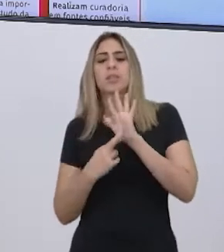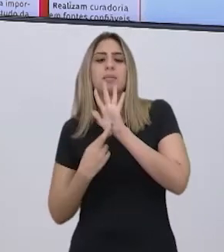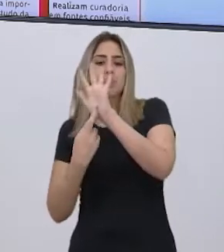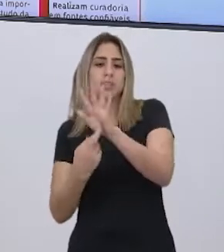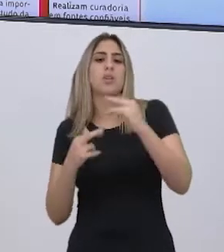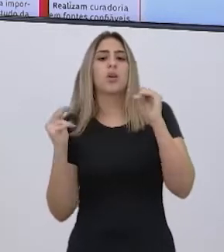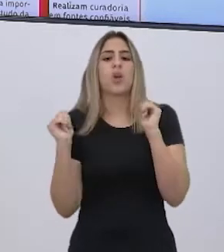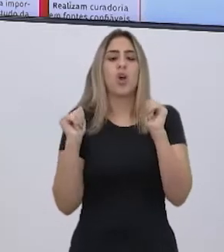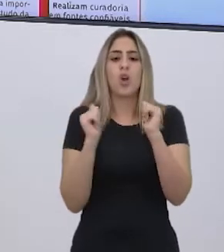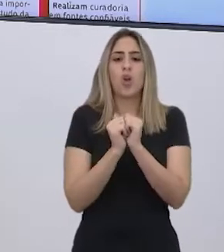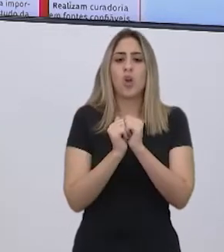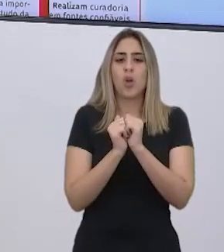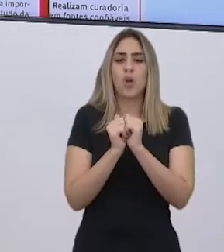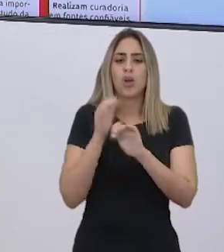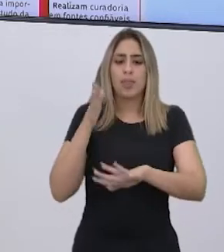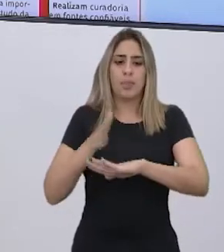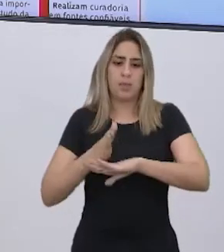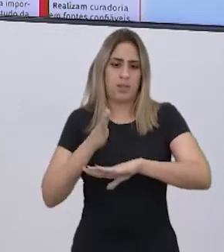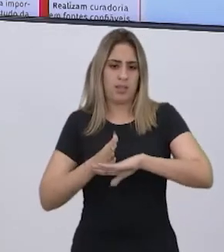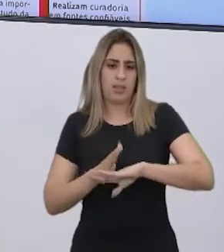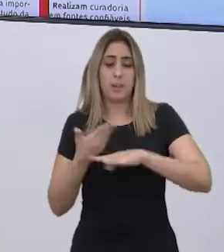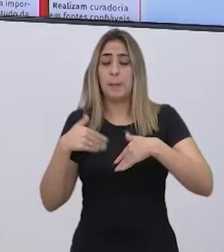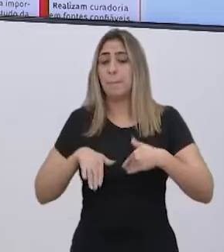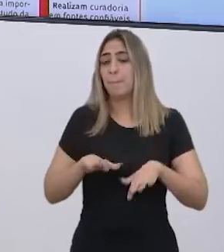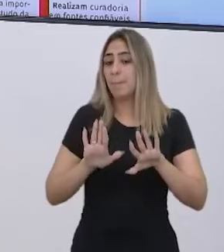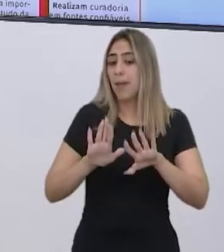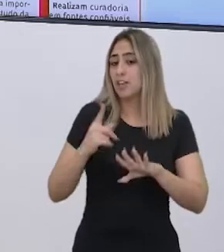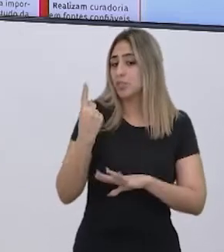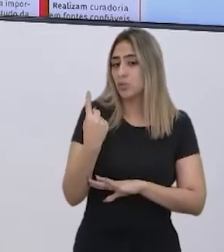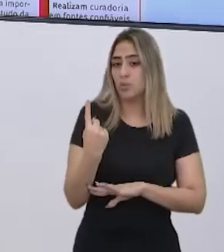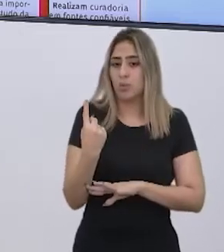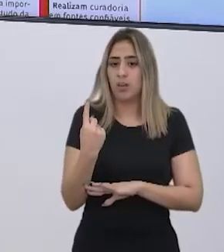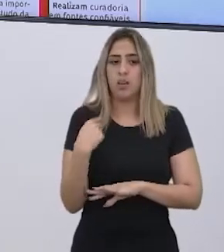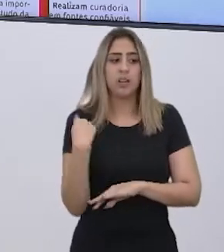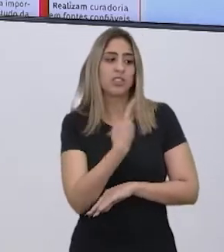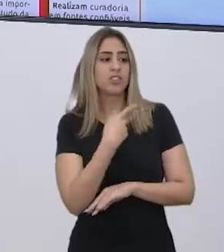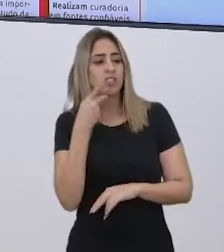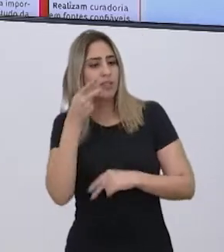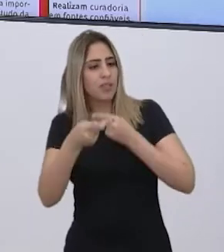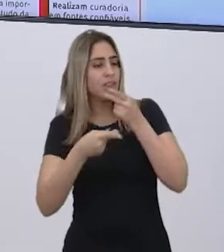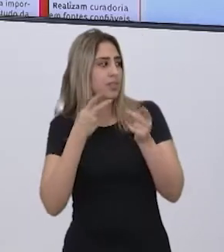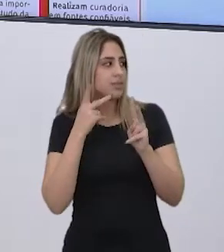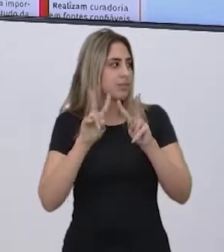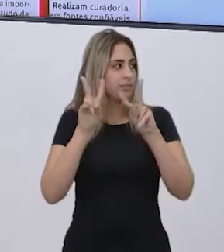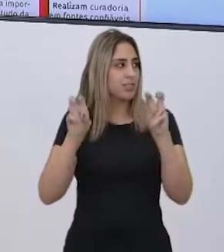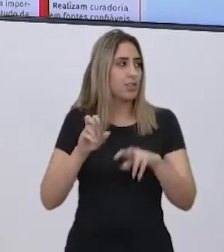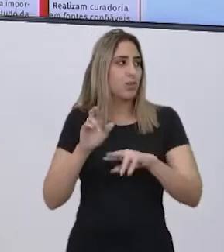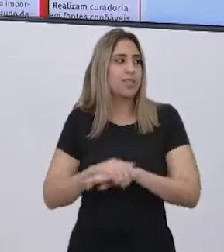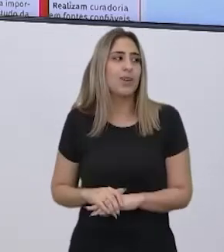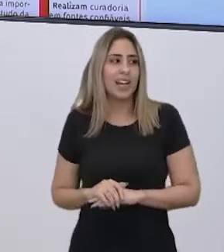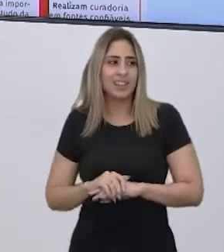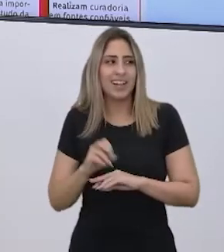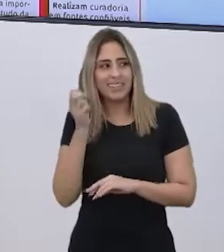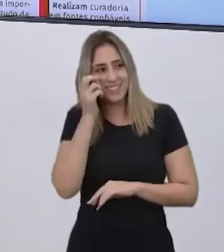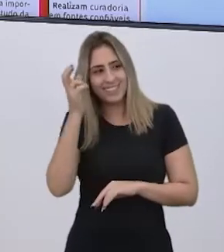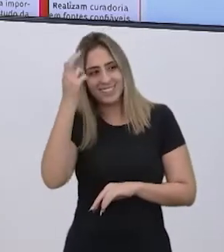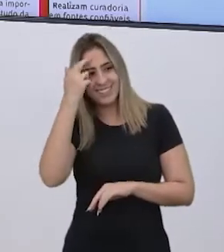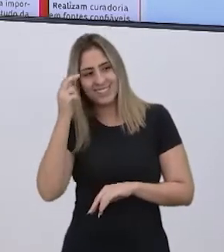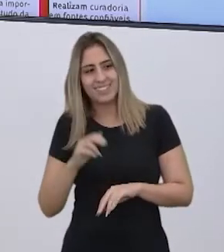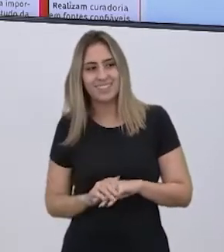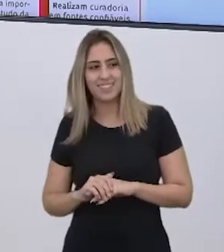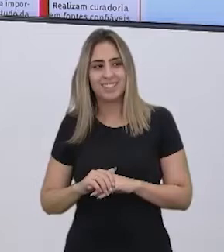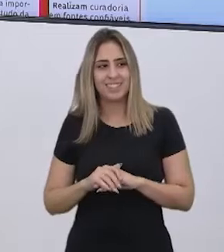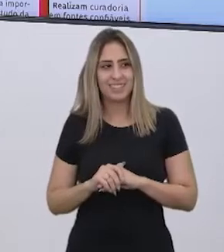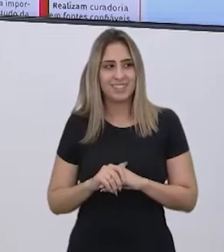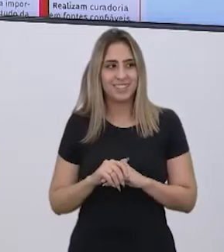representação com a contemporaneidade. Mais uma vez, a gente está falando sobre a cultura e o tempo. Então,